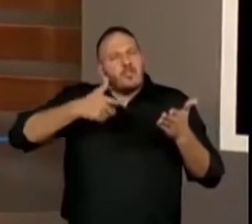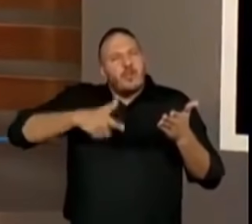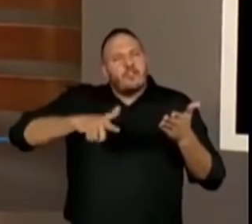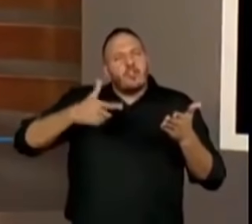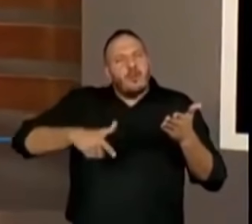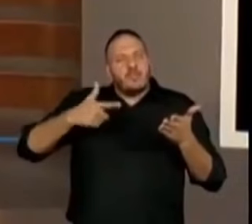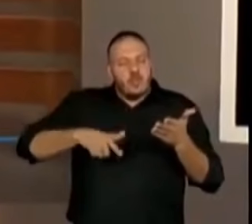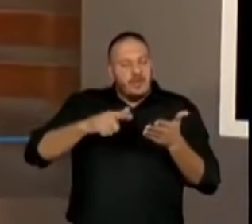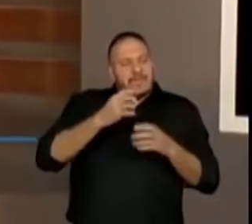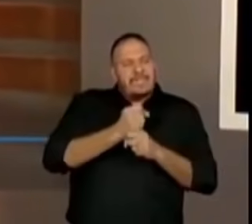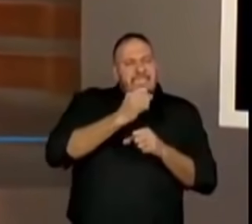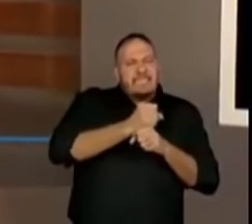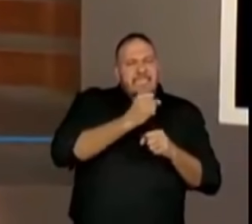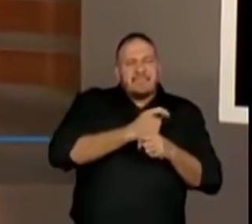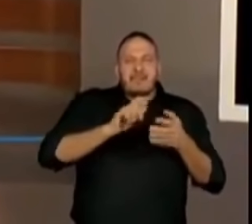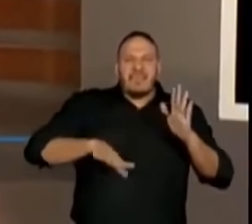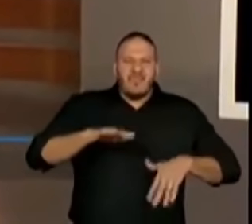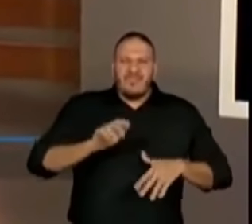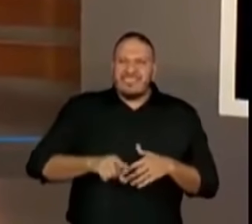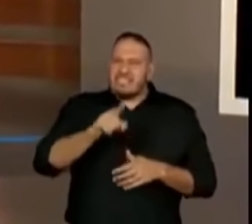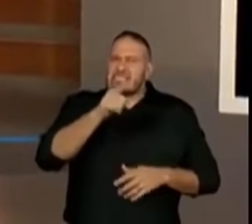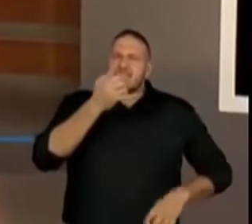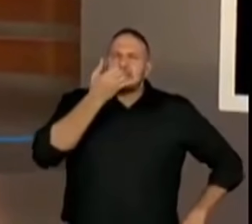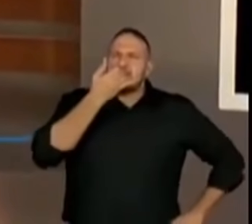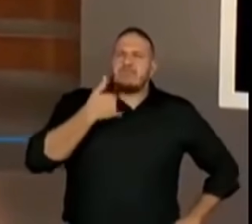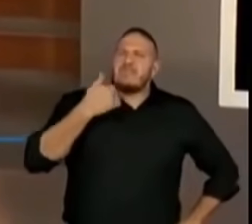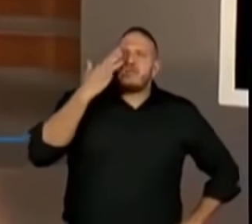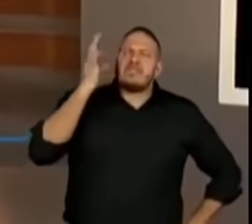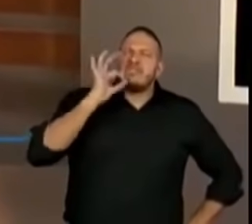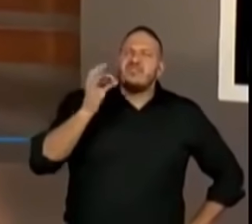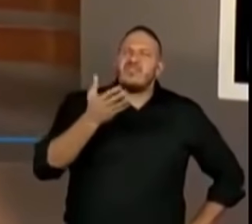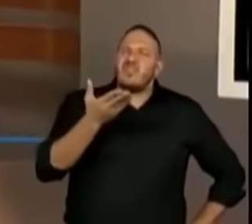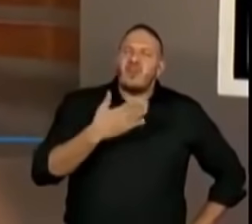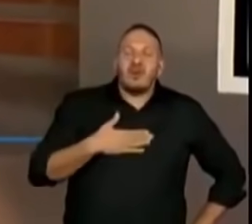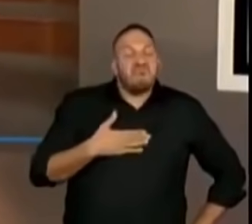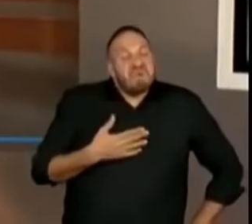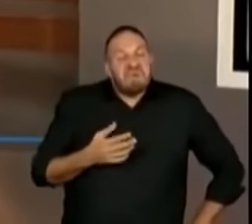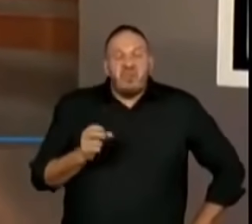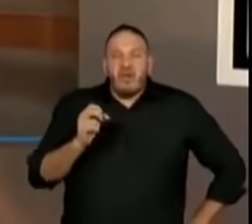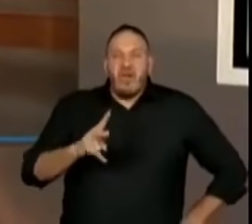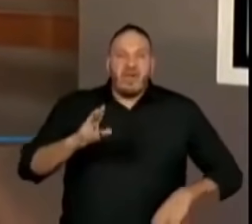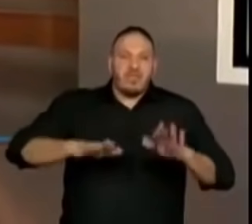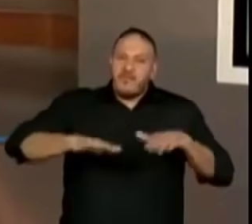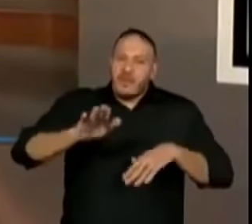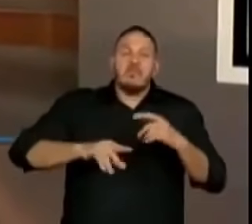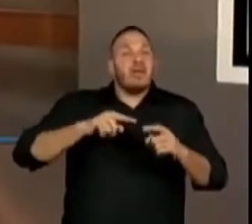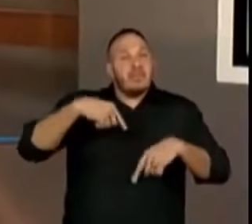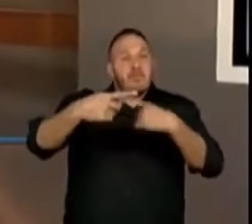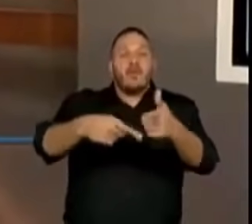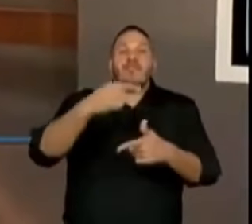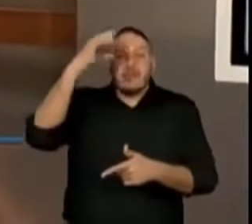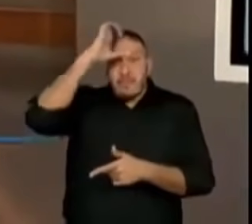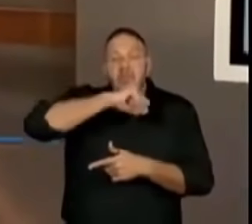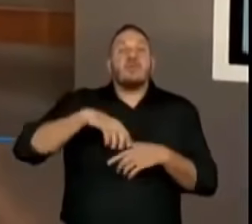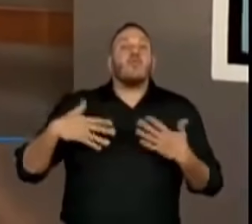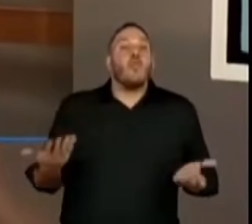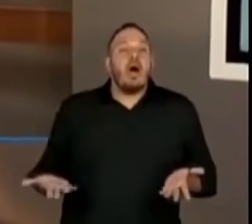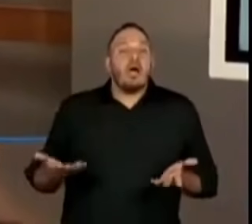repetindo. Talvez você não entendeu agora nessa primeira vez? Talvez não, e tá tudo bem. E quando é que você vai